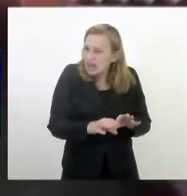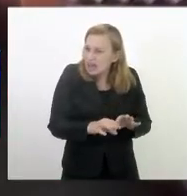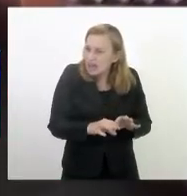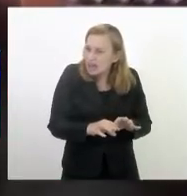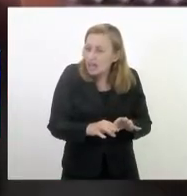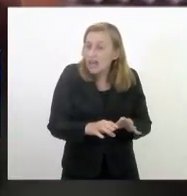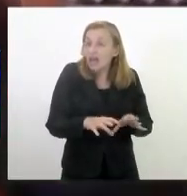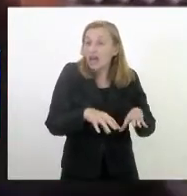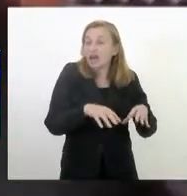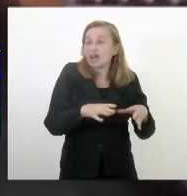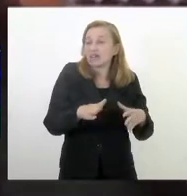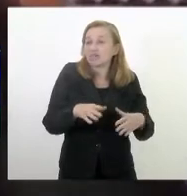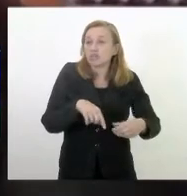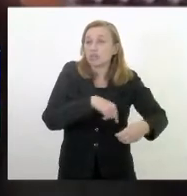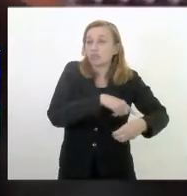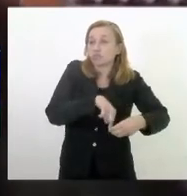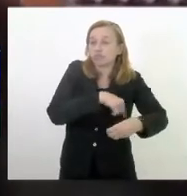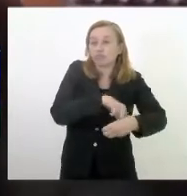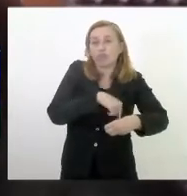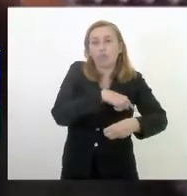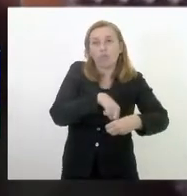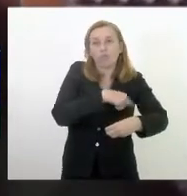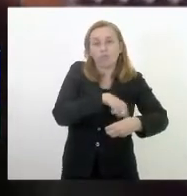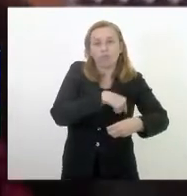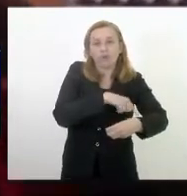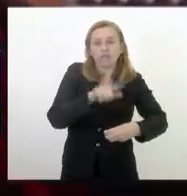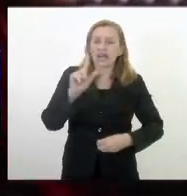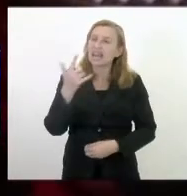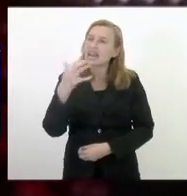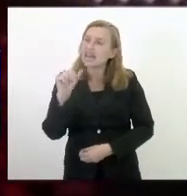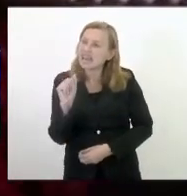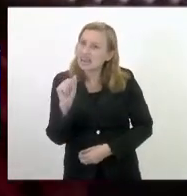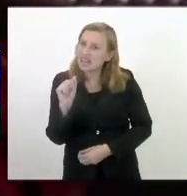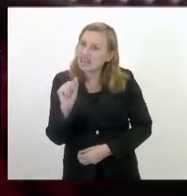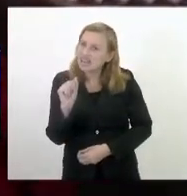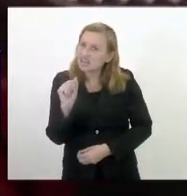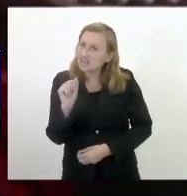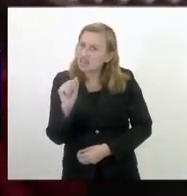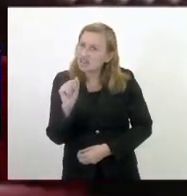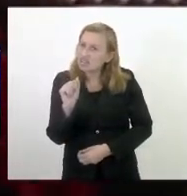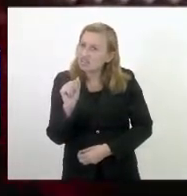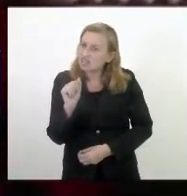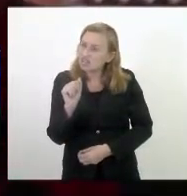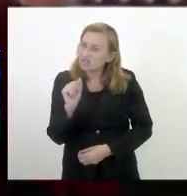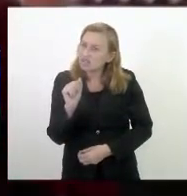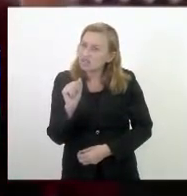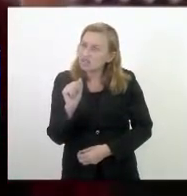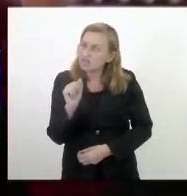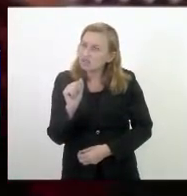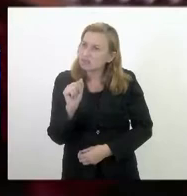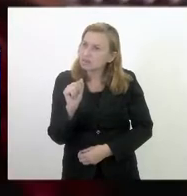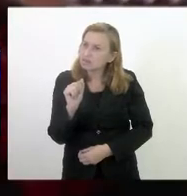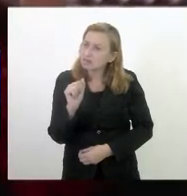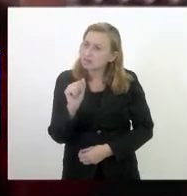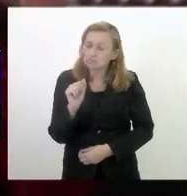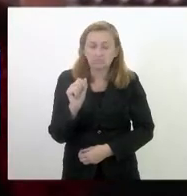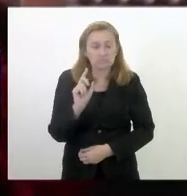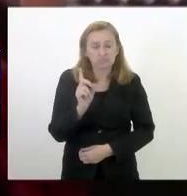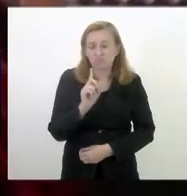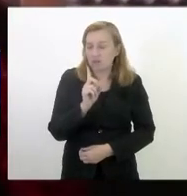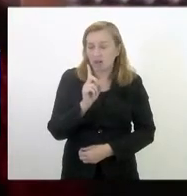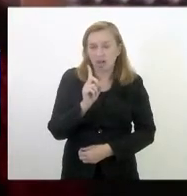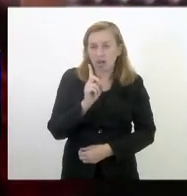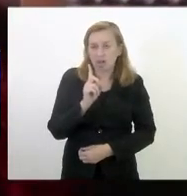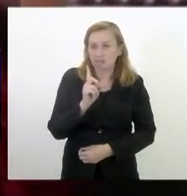de querosene, de lenha, do que seja, de feijão bandim, fragmento de arroz e osso.